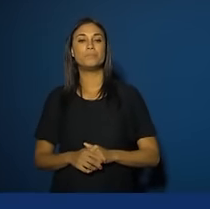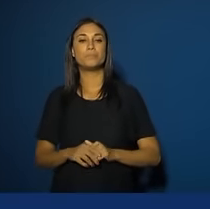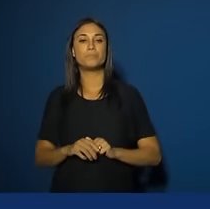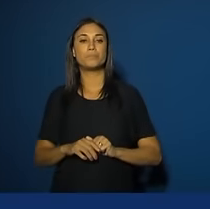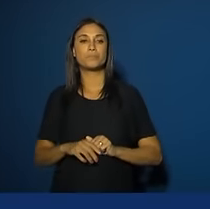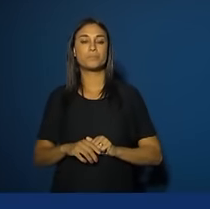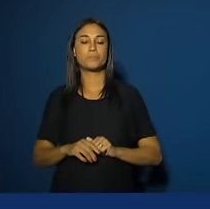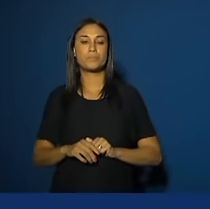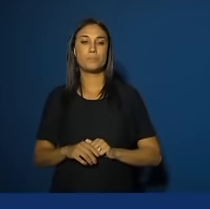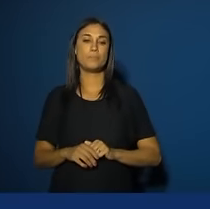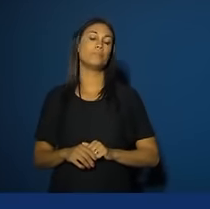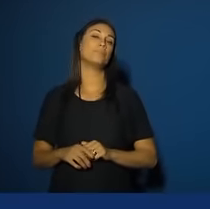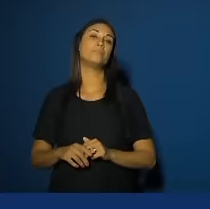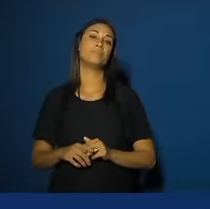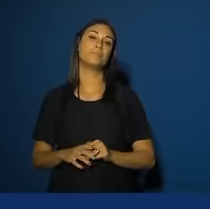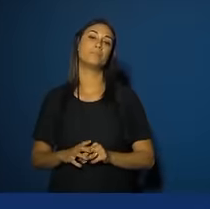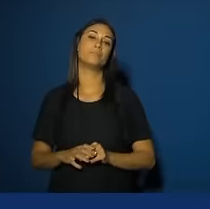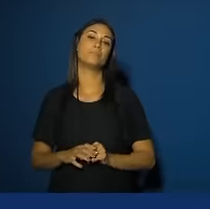Bom, então, com